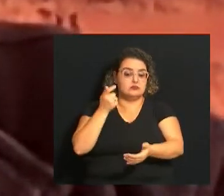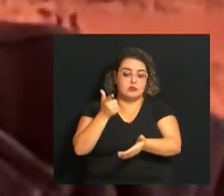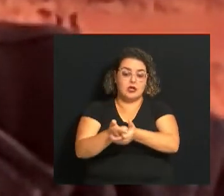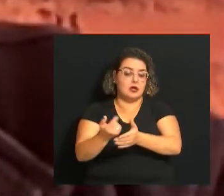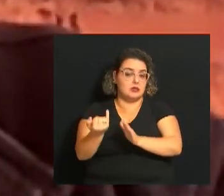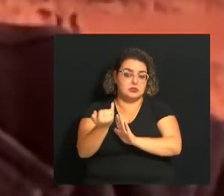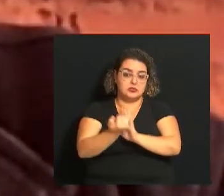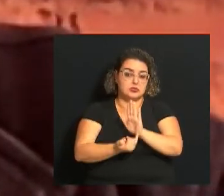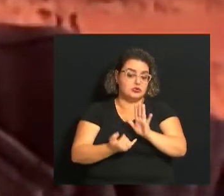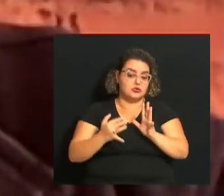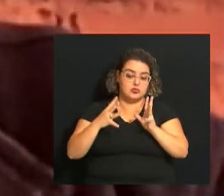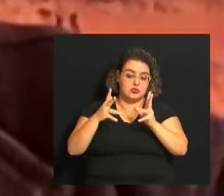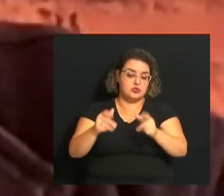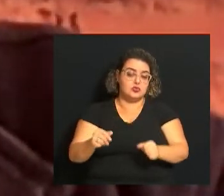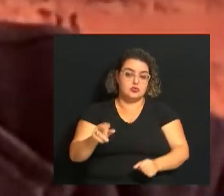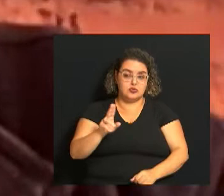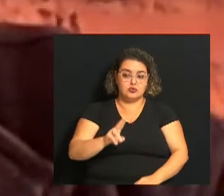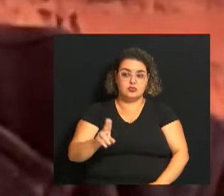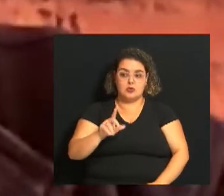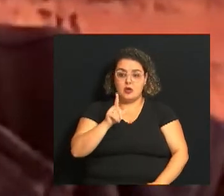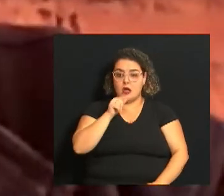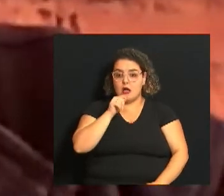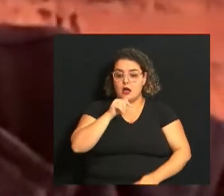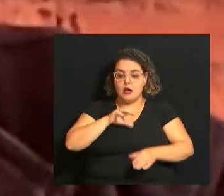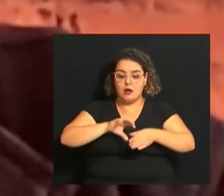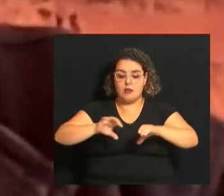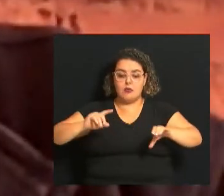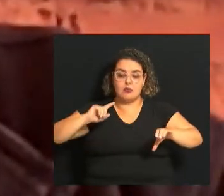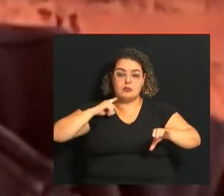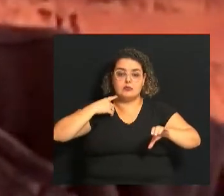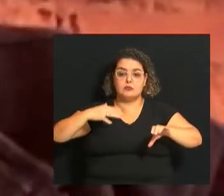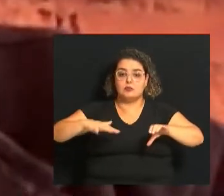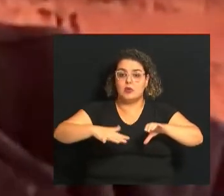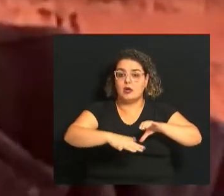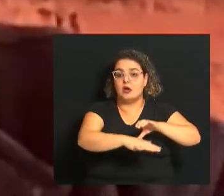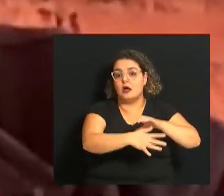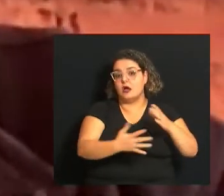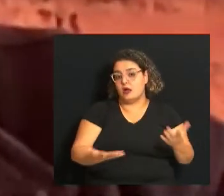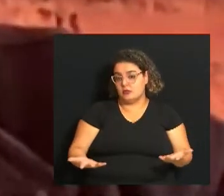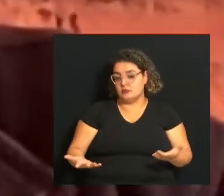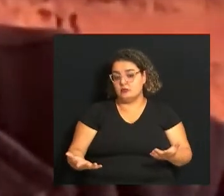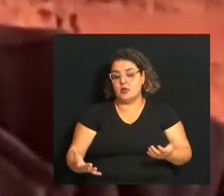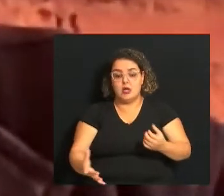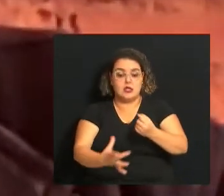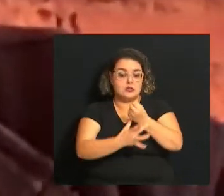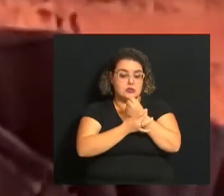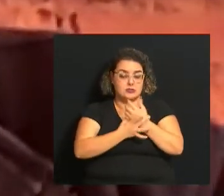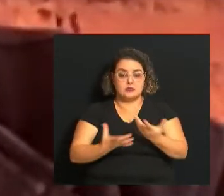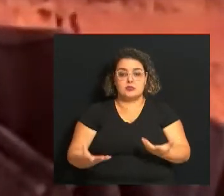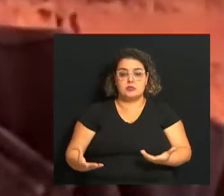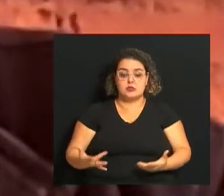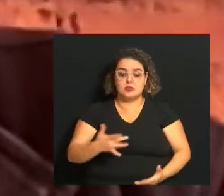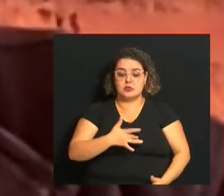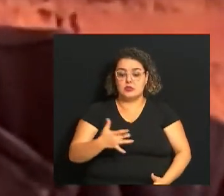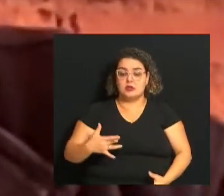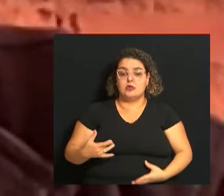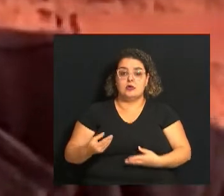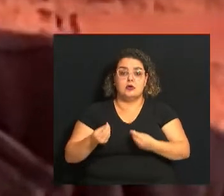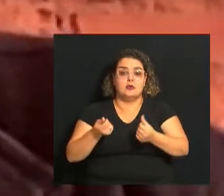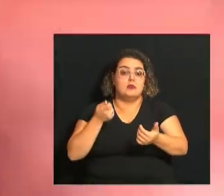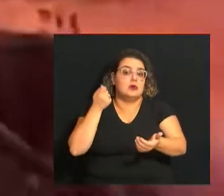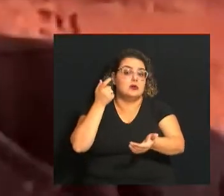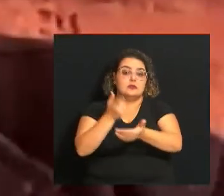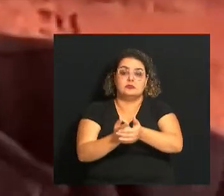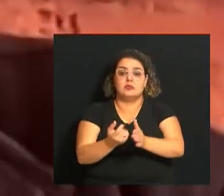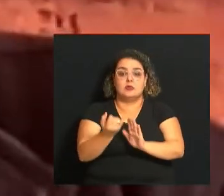mundo usa água encanada, todo mundo quer segurança, todo mundo quer saúde de qualidade, mas não está pagando mais imposto, né?